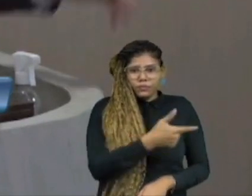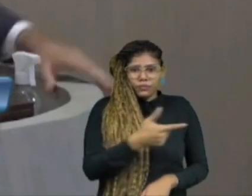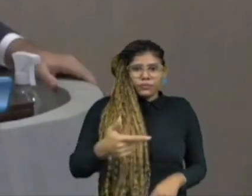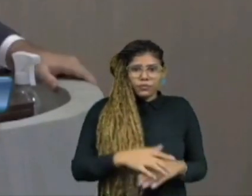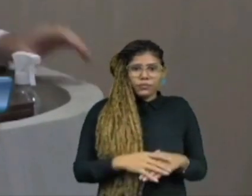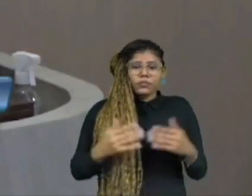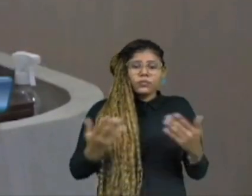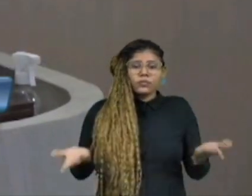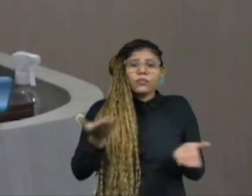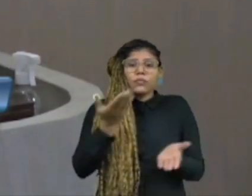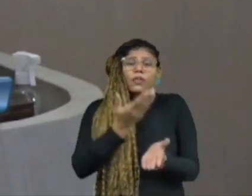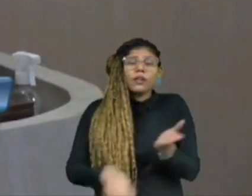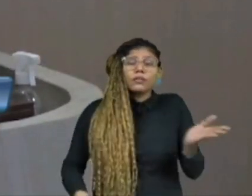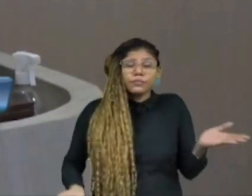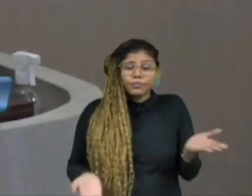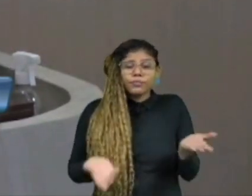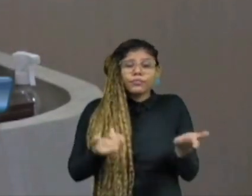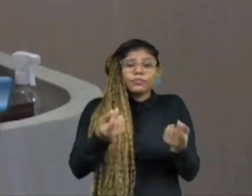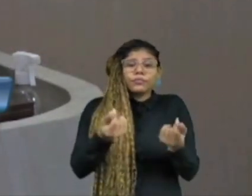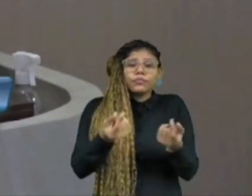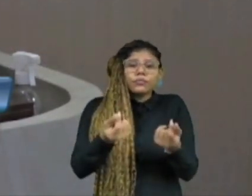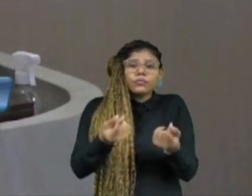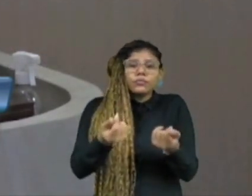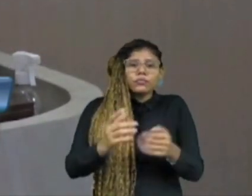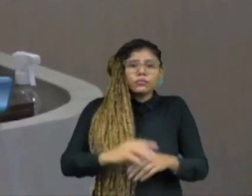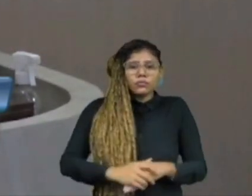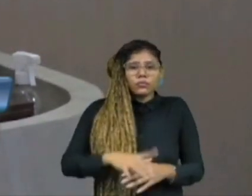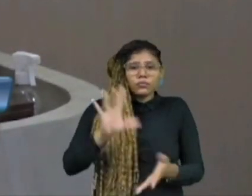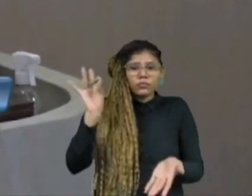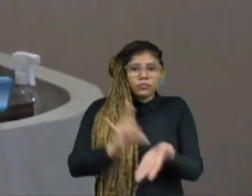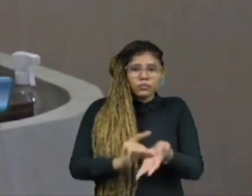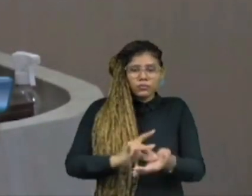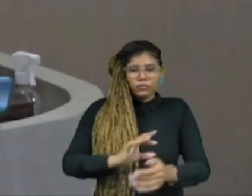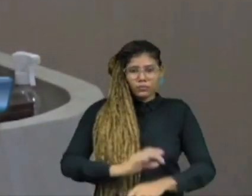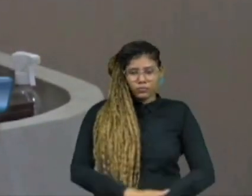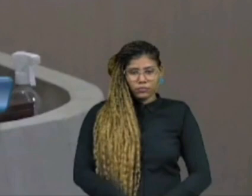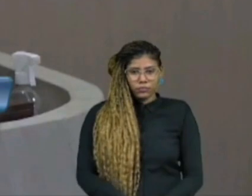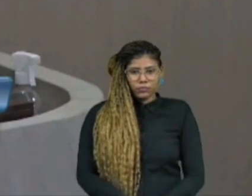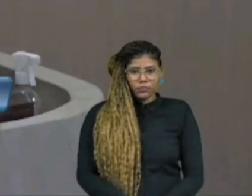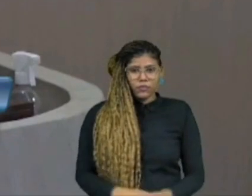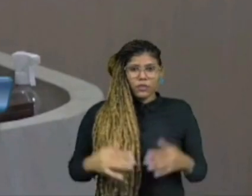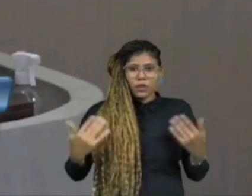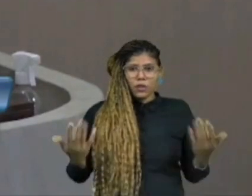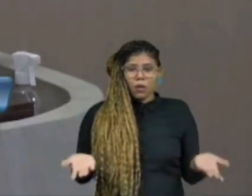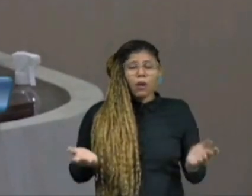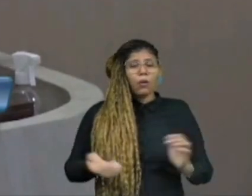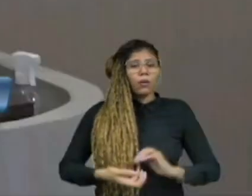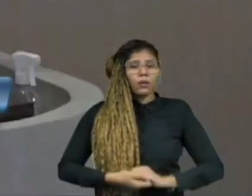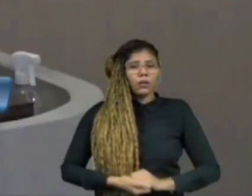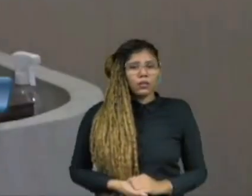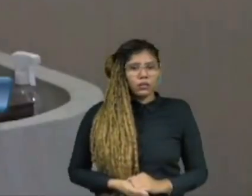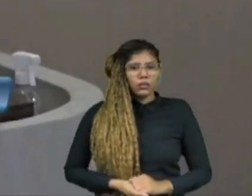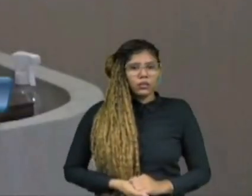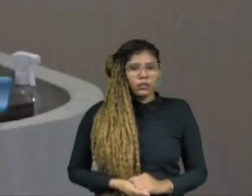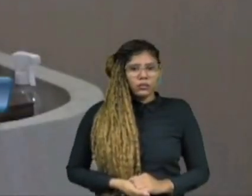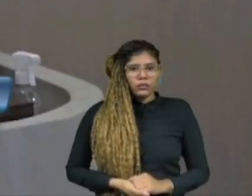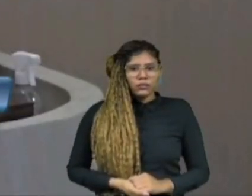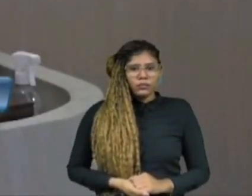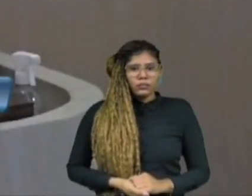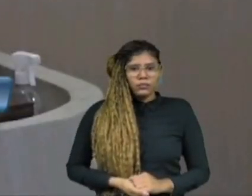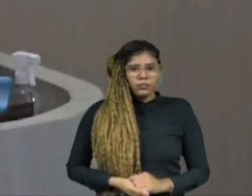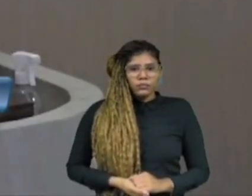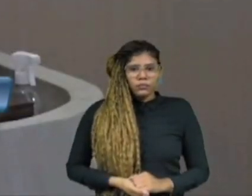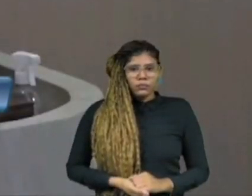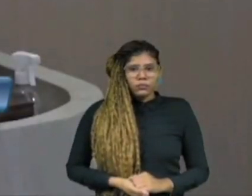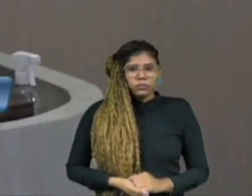a perda de arrecadação concreta no que era previsto e no que de fato foi. Se no ano passado